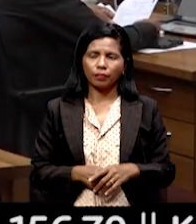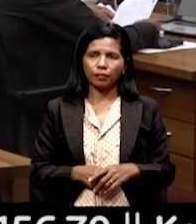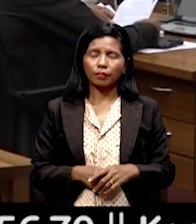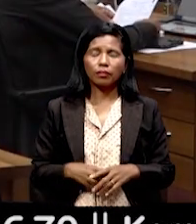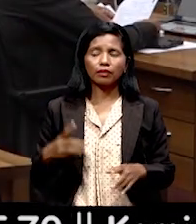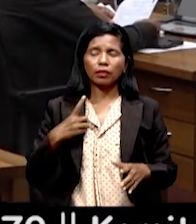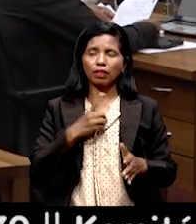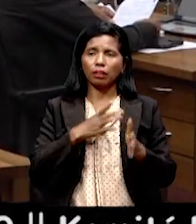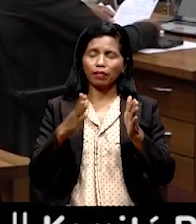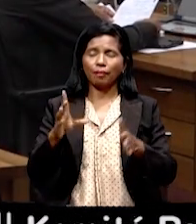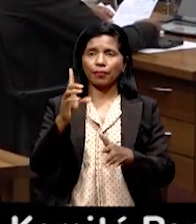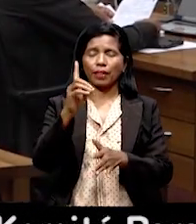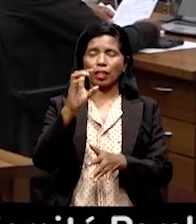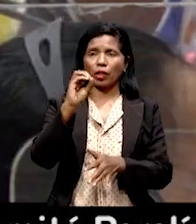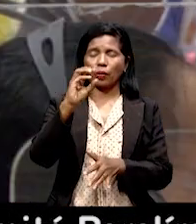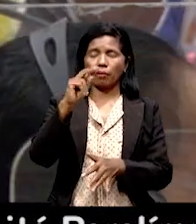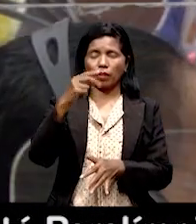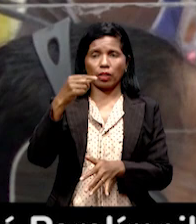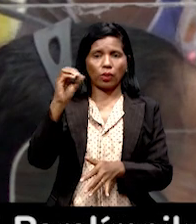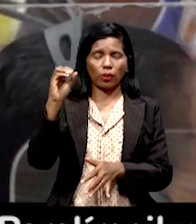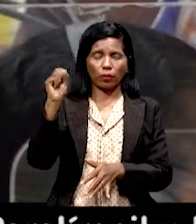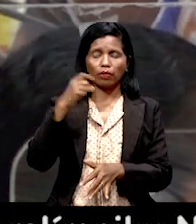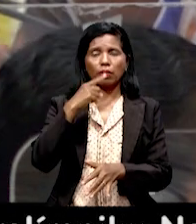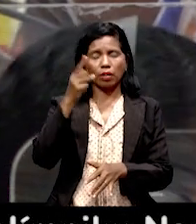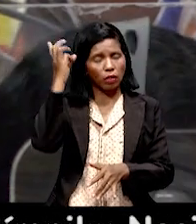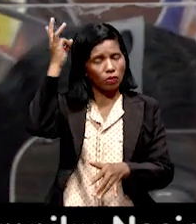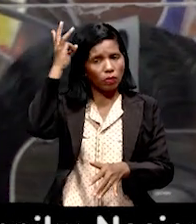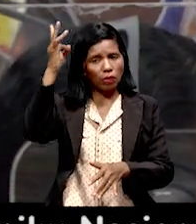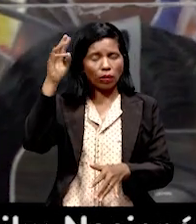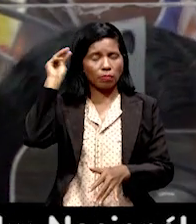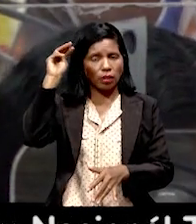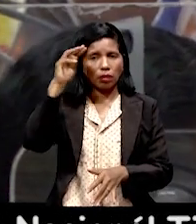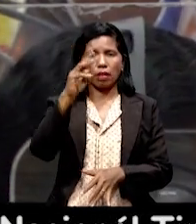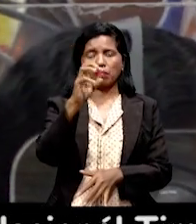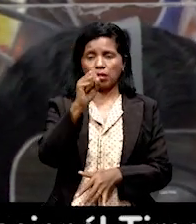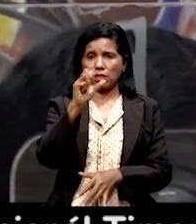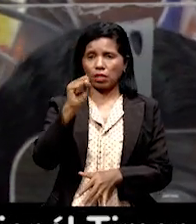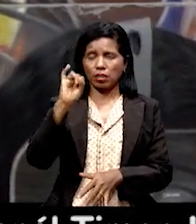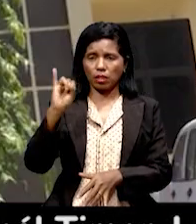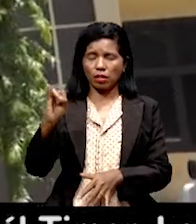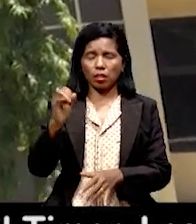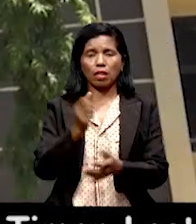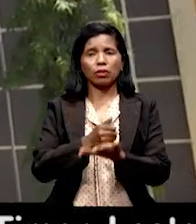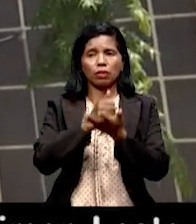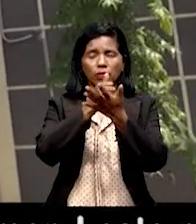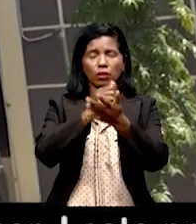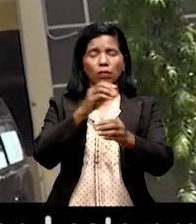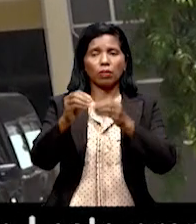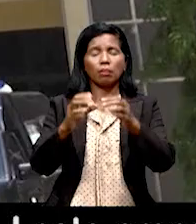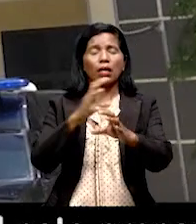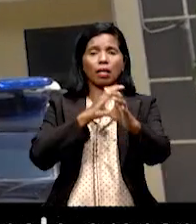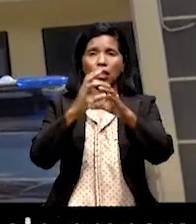Deputado Domingos Lemos preocupa o serviço Ministério Solidariedade Social no Inclusão, nebehalo atendimento bacaro